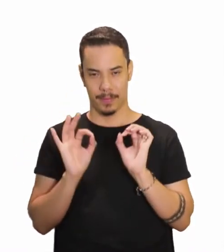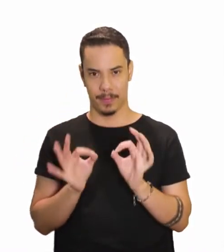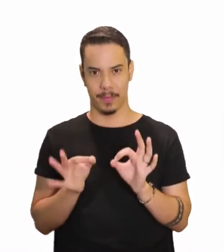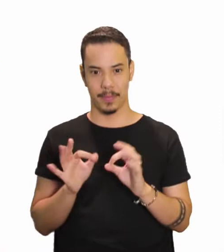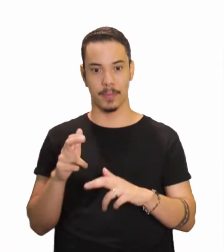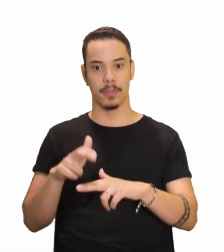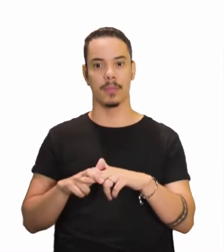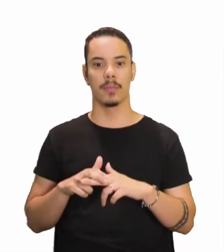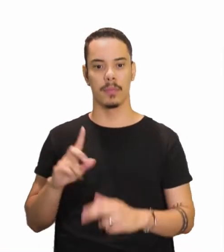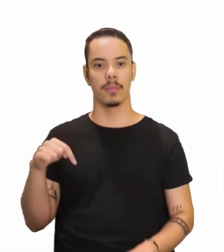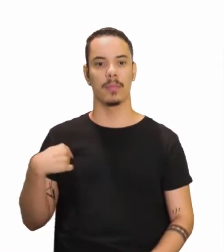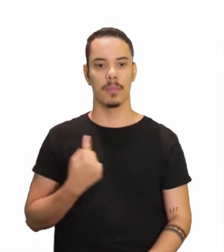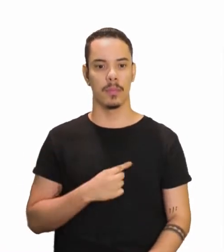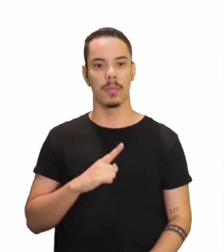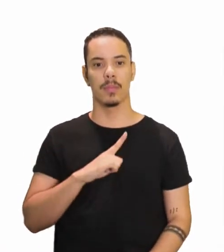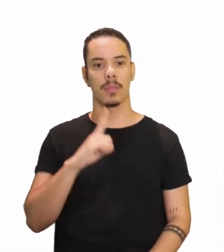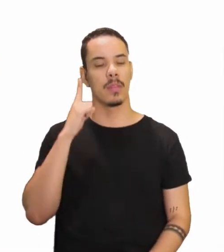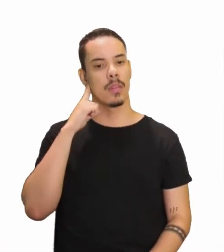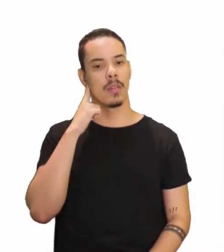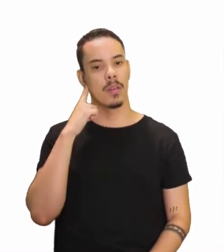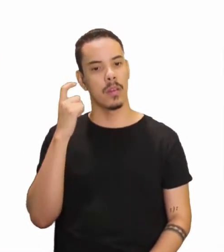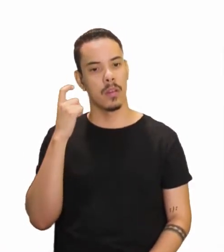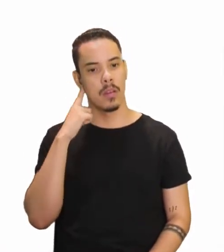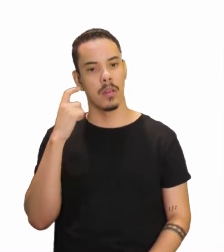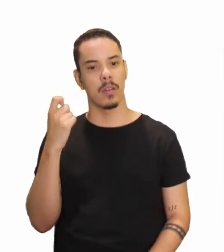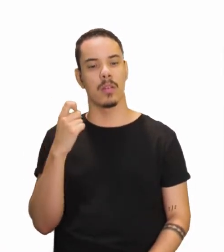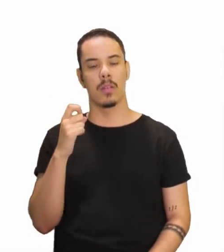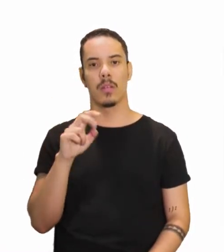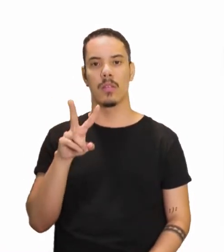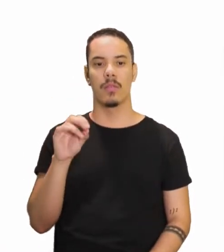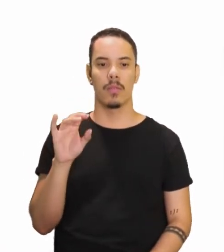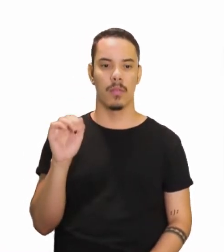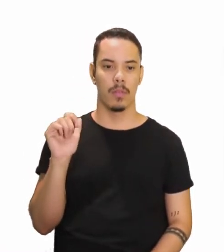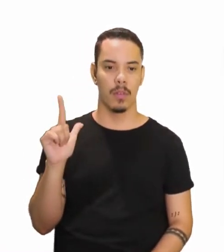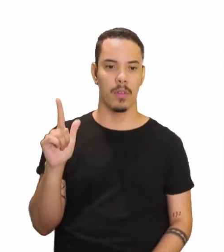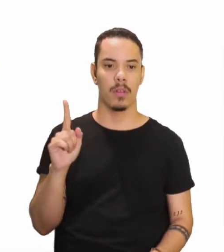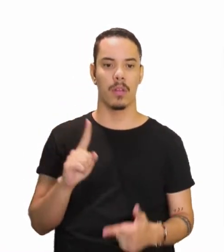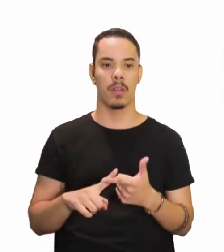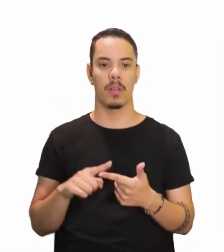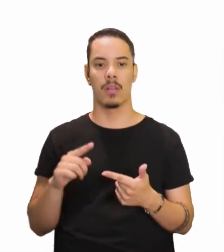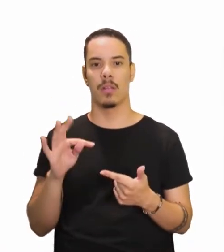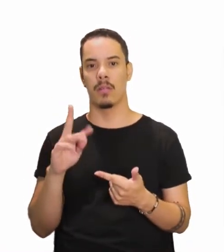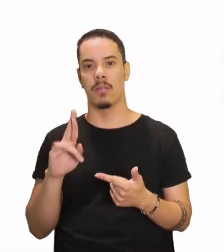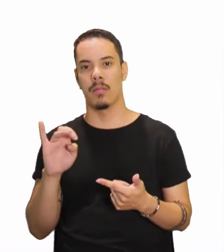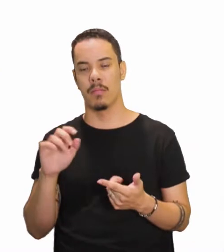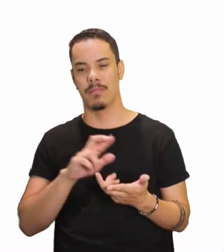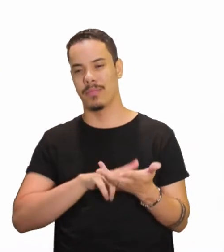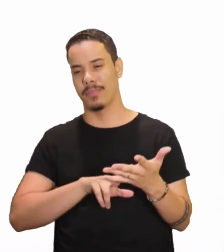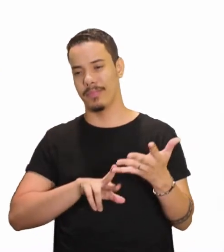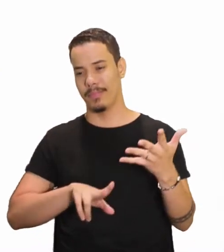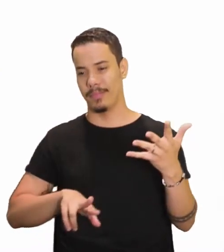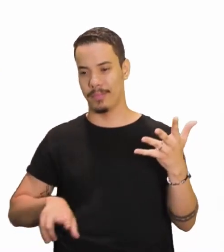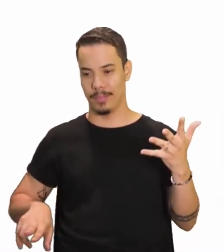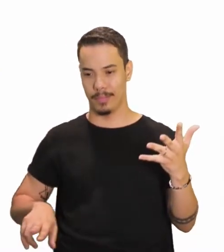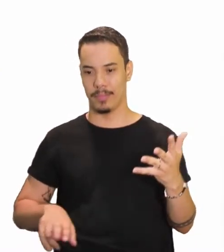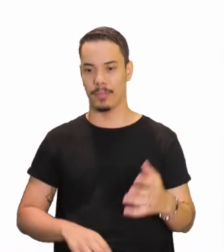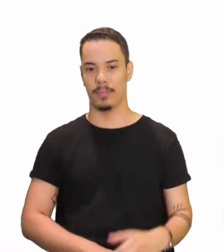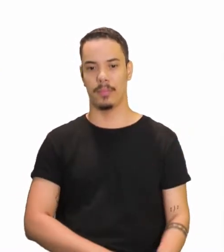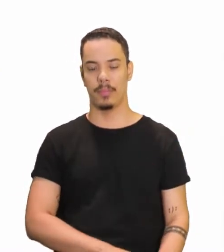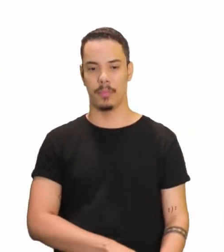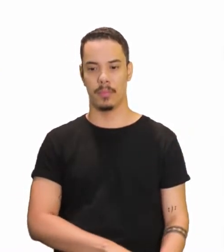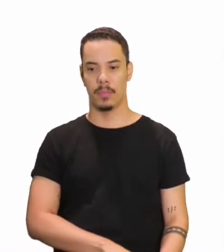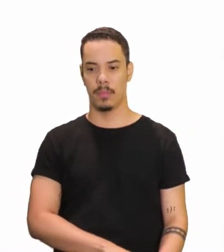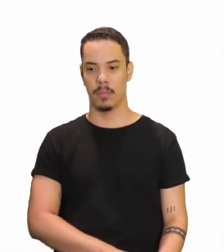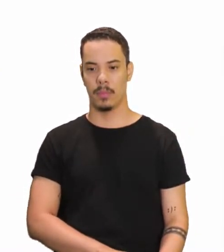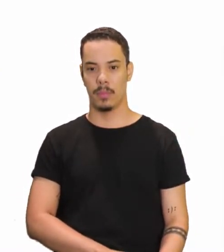aqui nós temos volume, vocal, treble, tempo, né? E aí, eu tiro